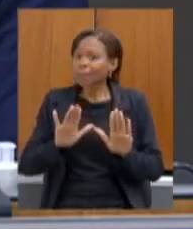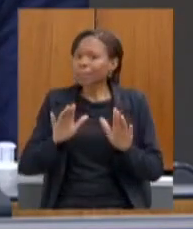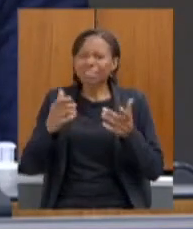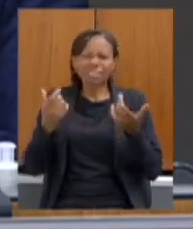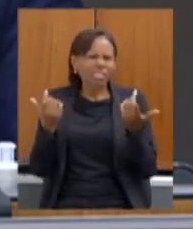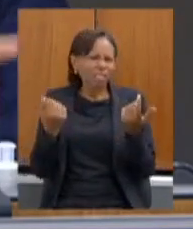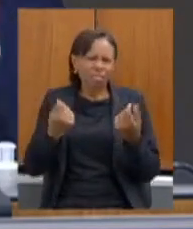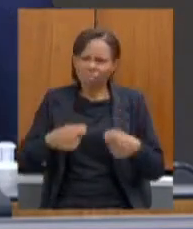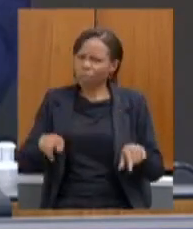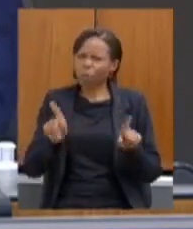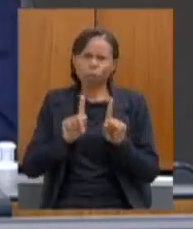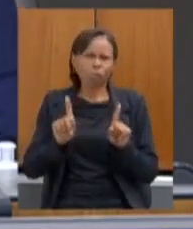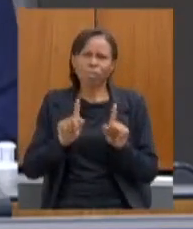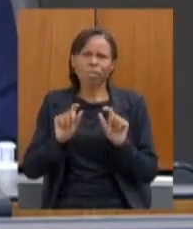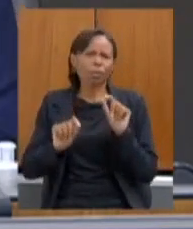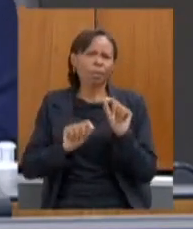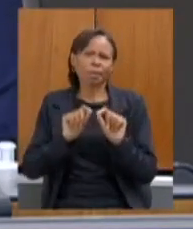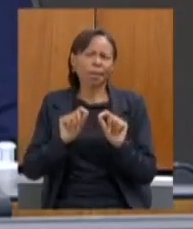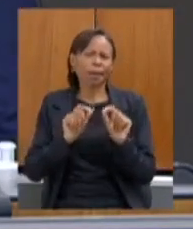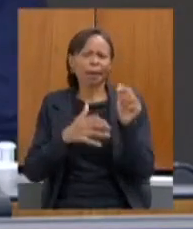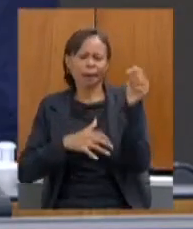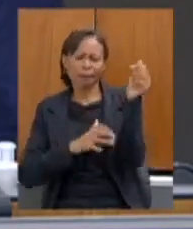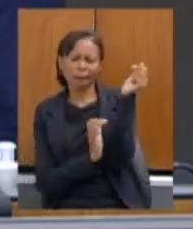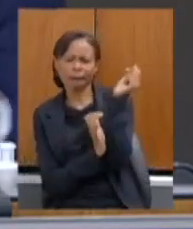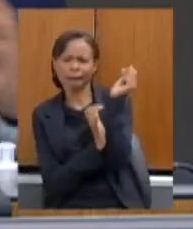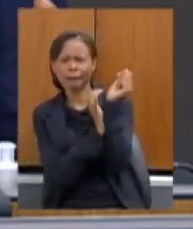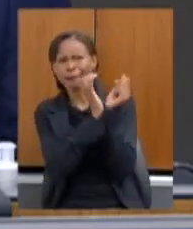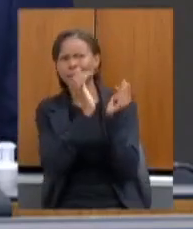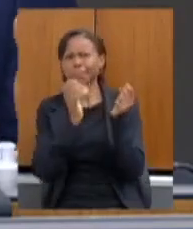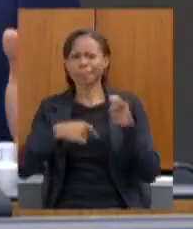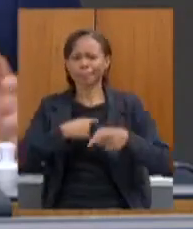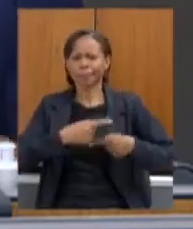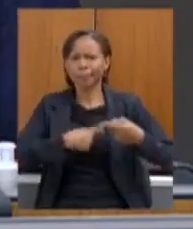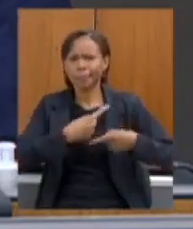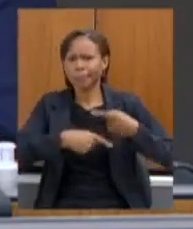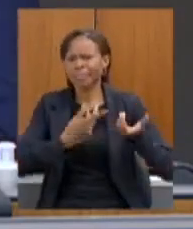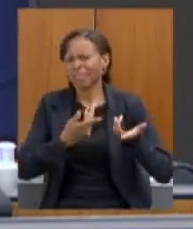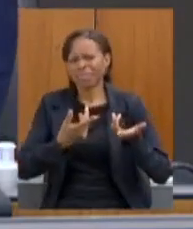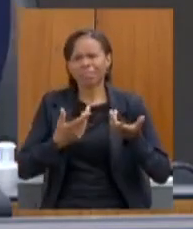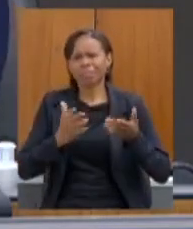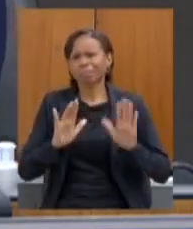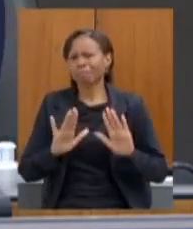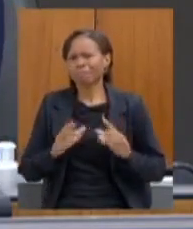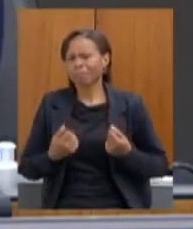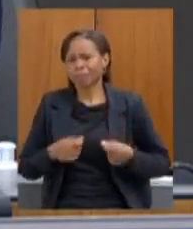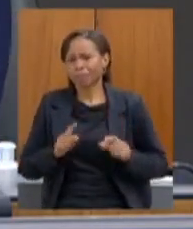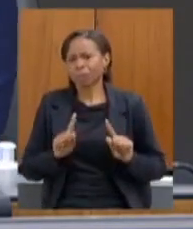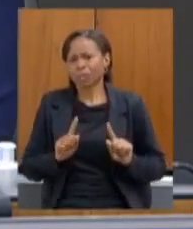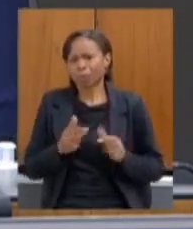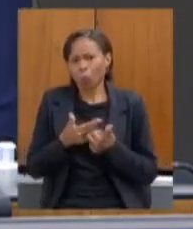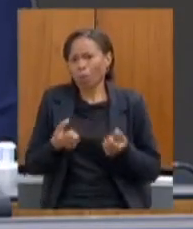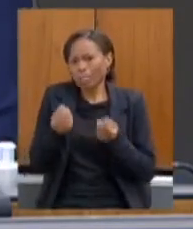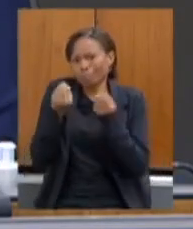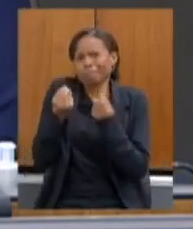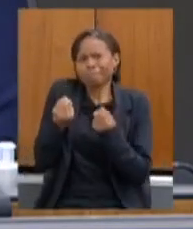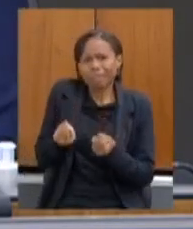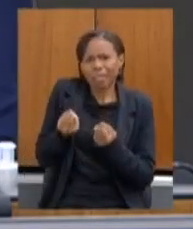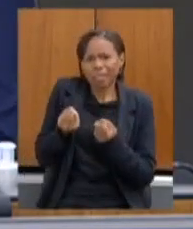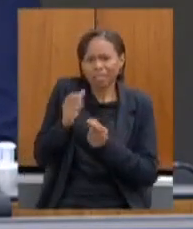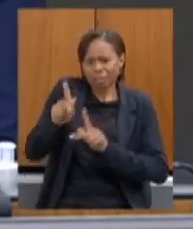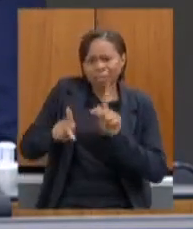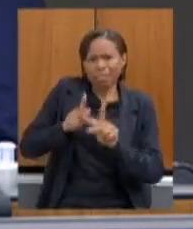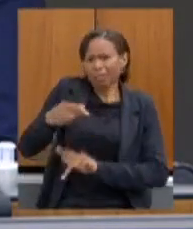passar a curva da burocracia do necessário para algo que pese na vida do cidadão. Nós